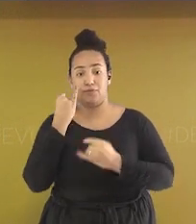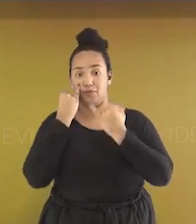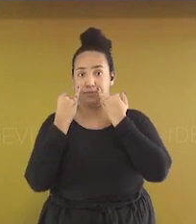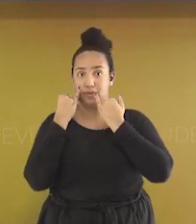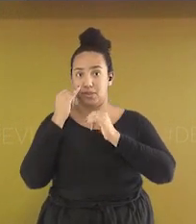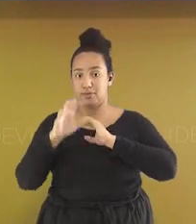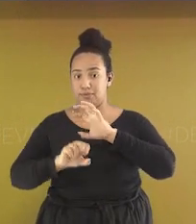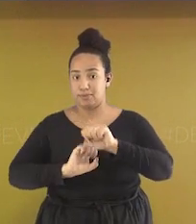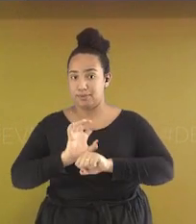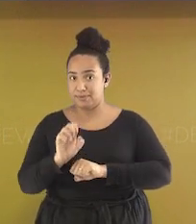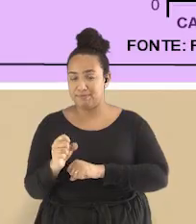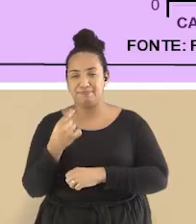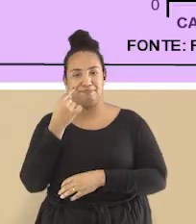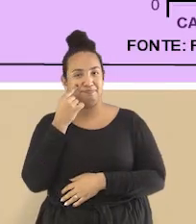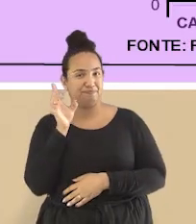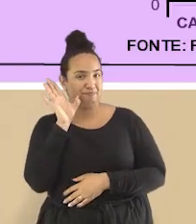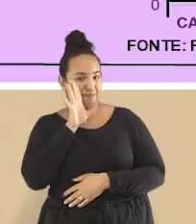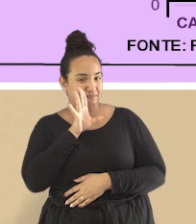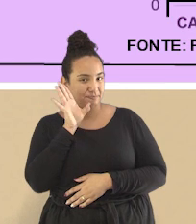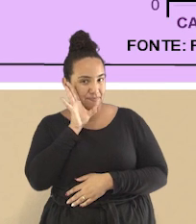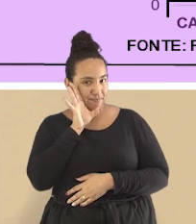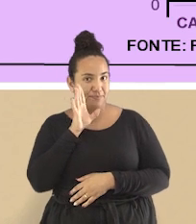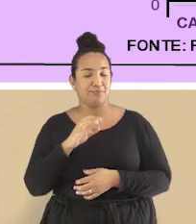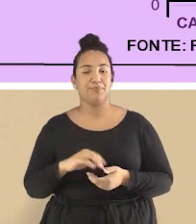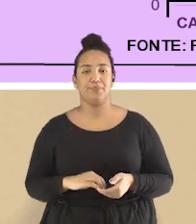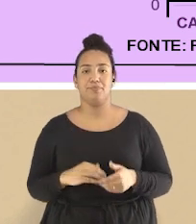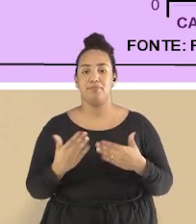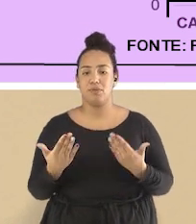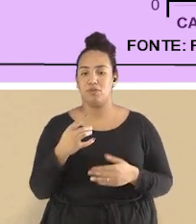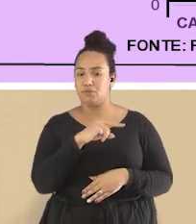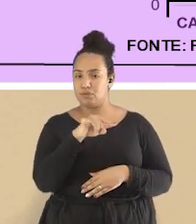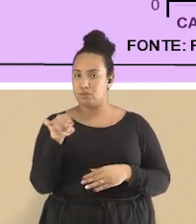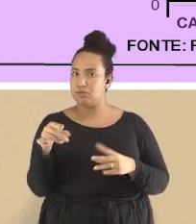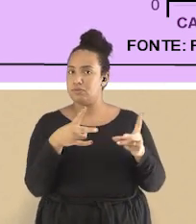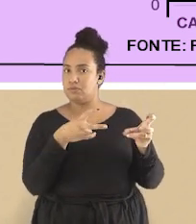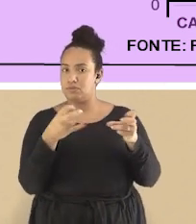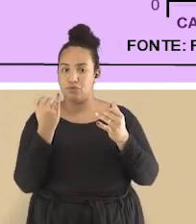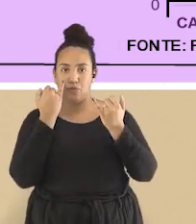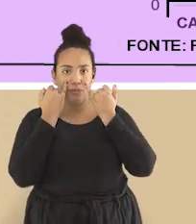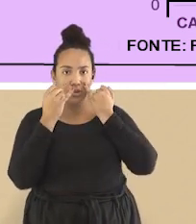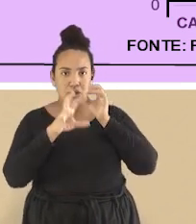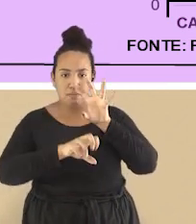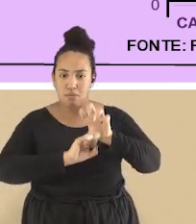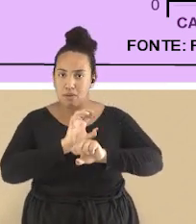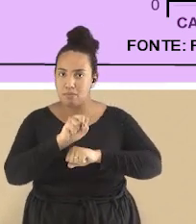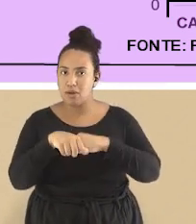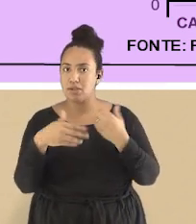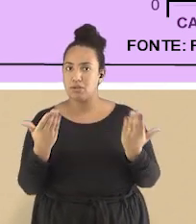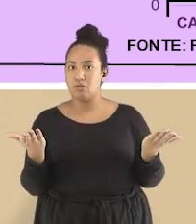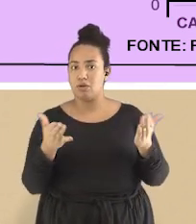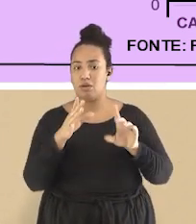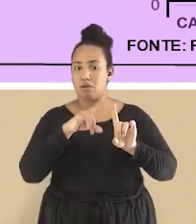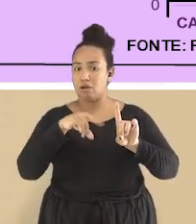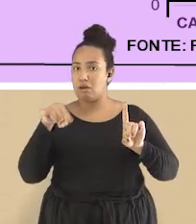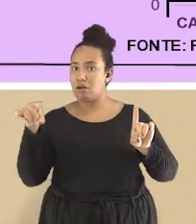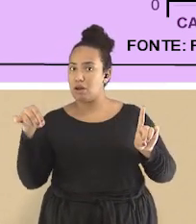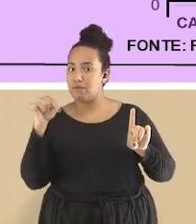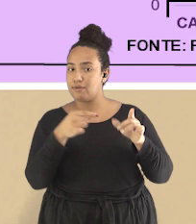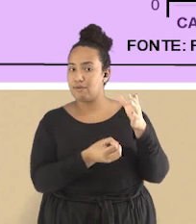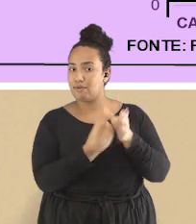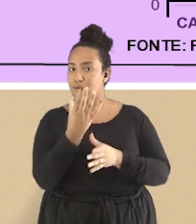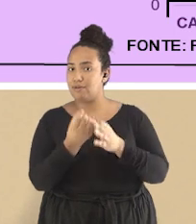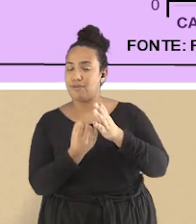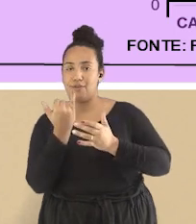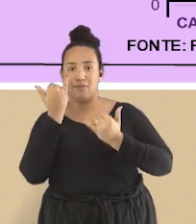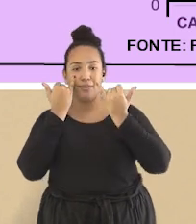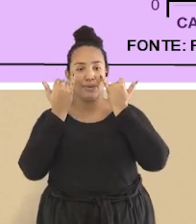pegou esses dados. Legal, né? Viram que com os dados que ela recolheu, nós montamos um gráfico que facilita